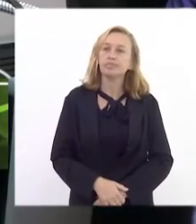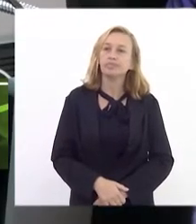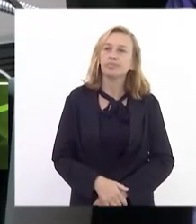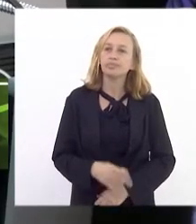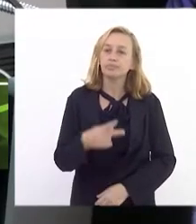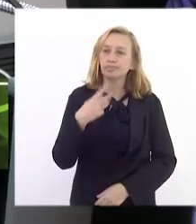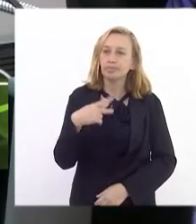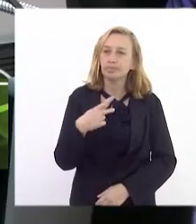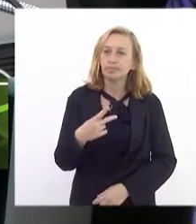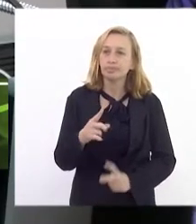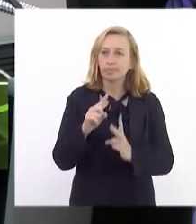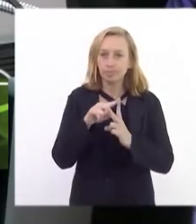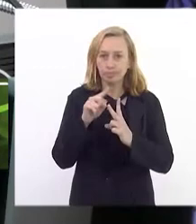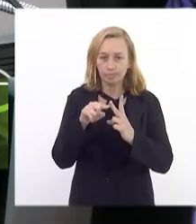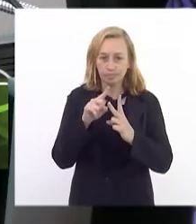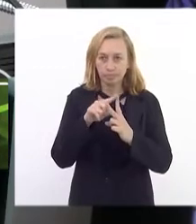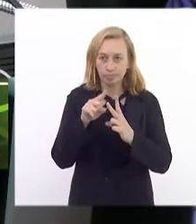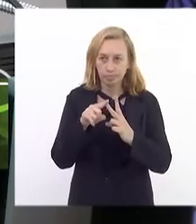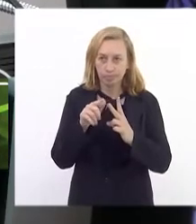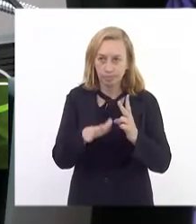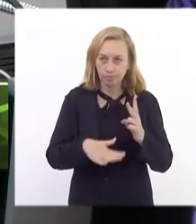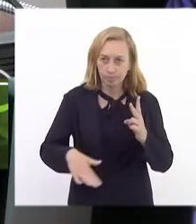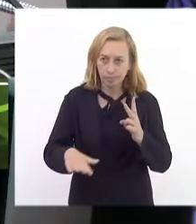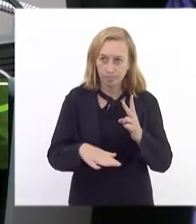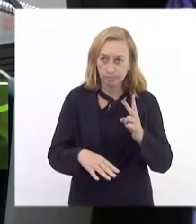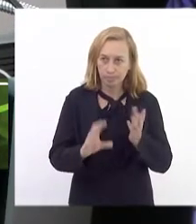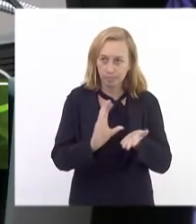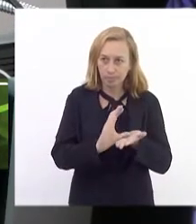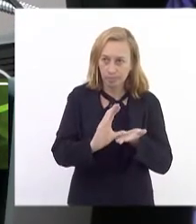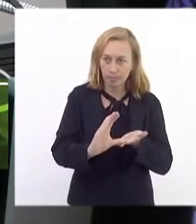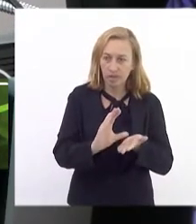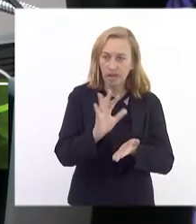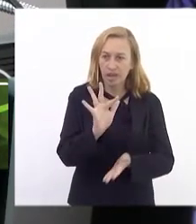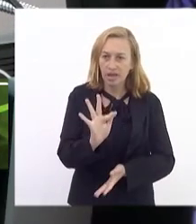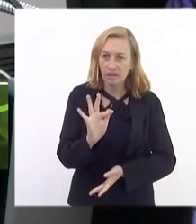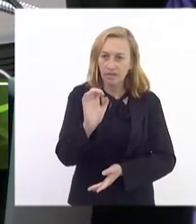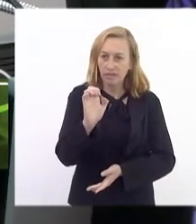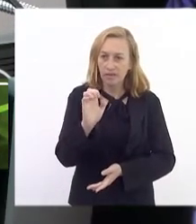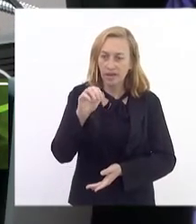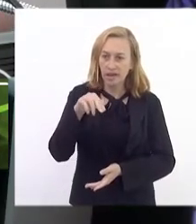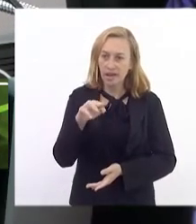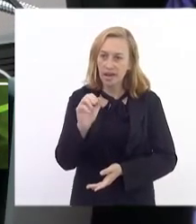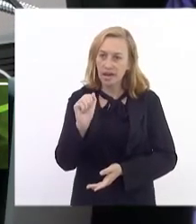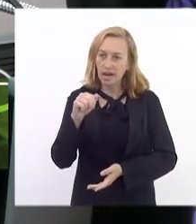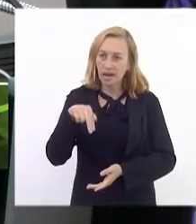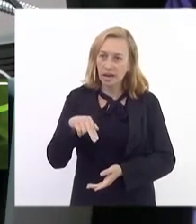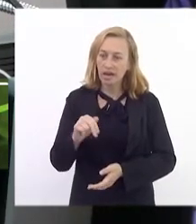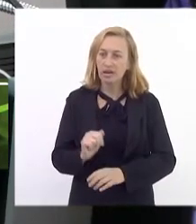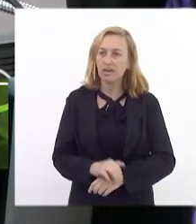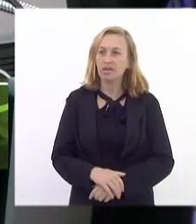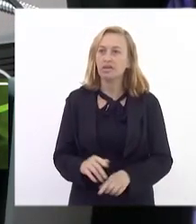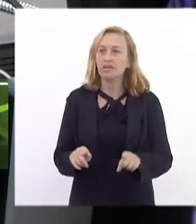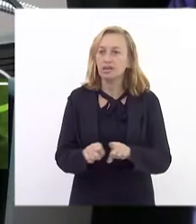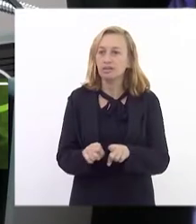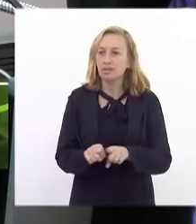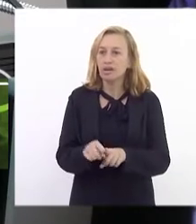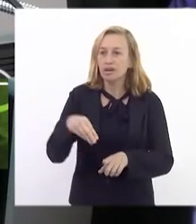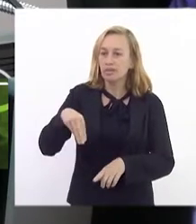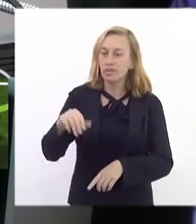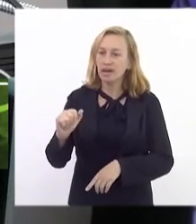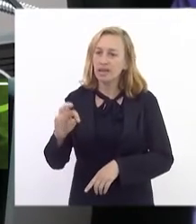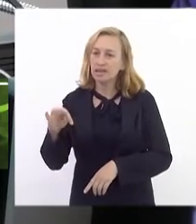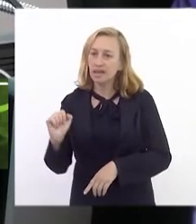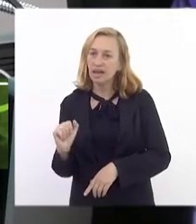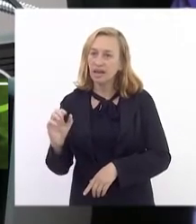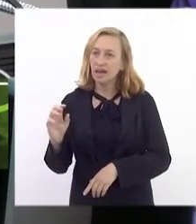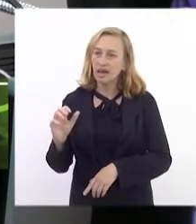duas fontes de recursos, o FECAM e Mata Atlântica. Não